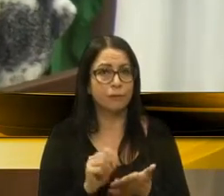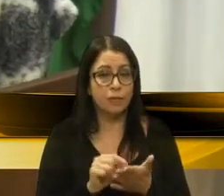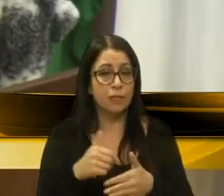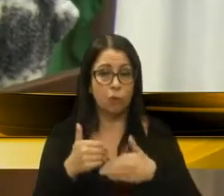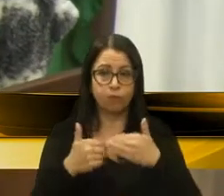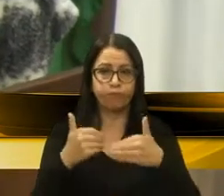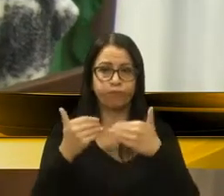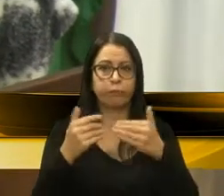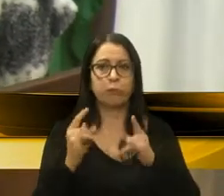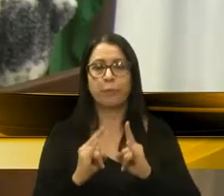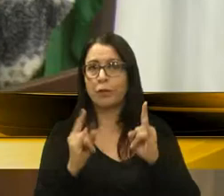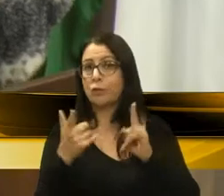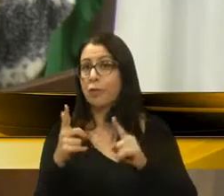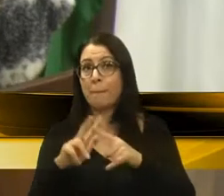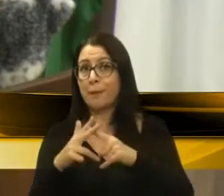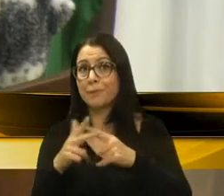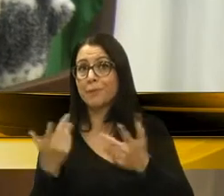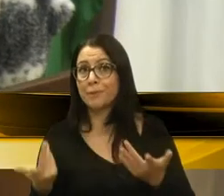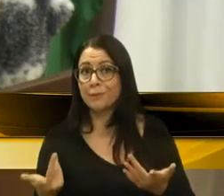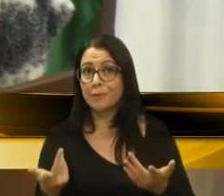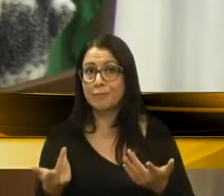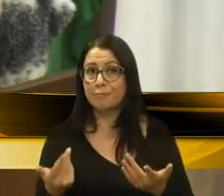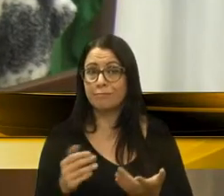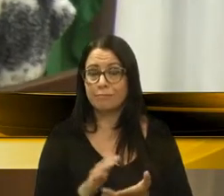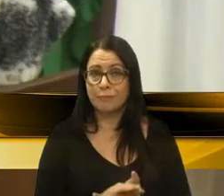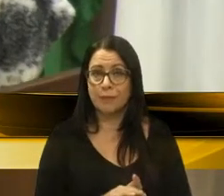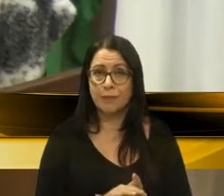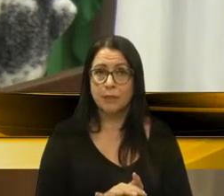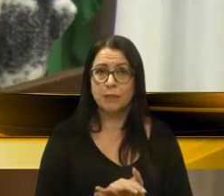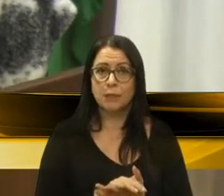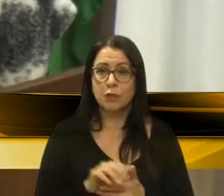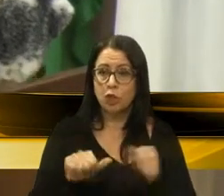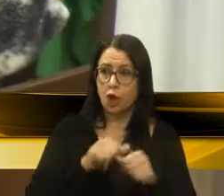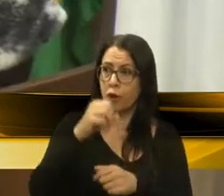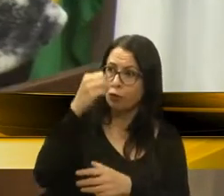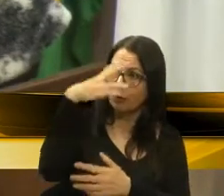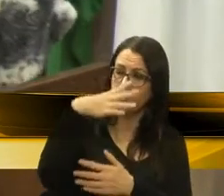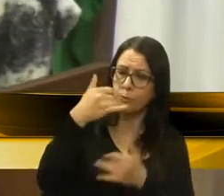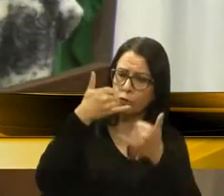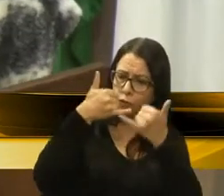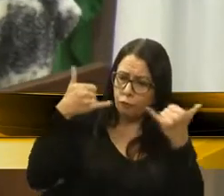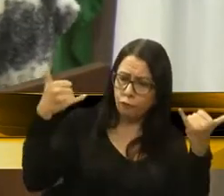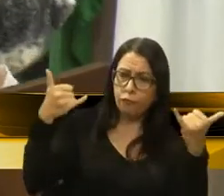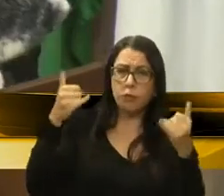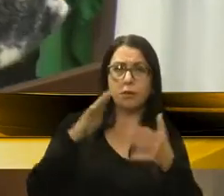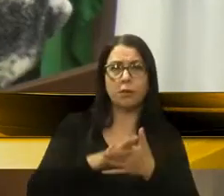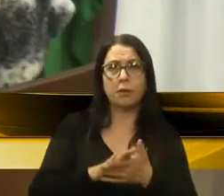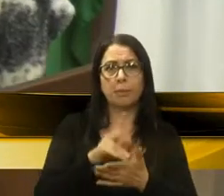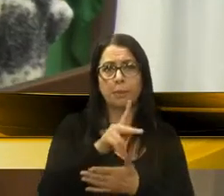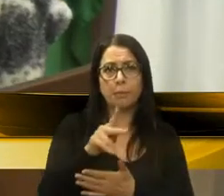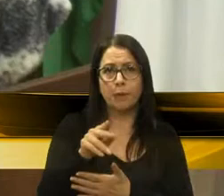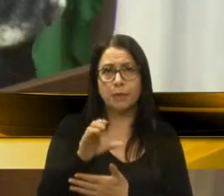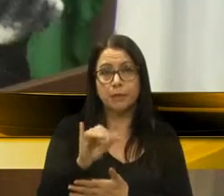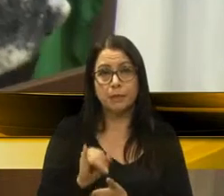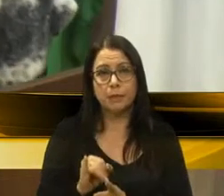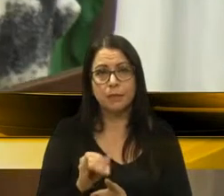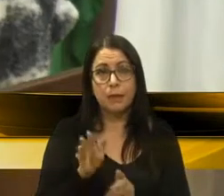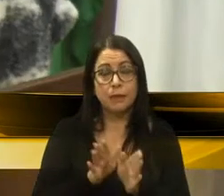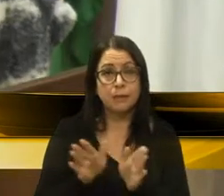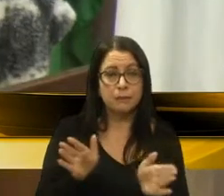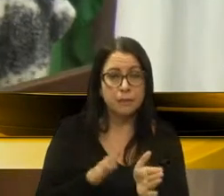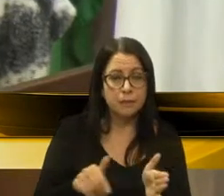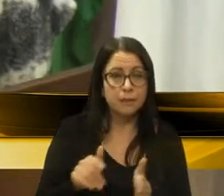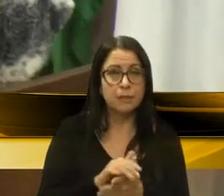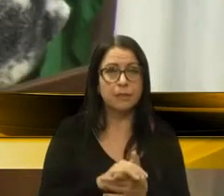que os prédios não tivessem a manutenção mínima. Troca de lâmpada, fiação elétrica, PPCI,